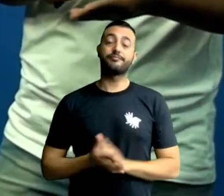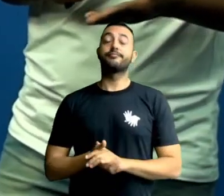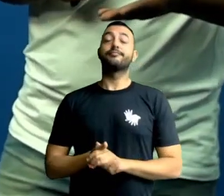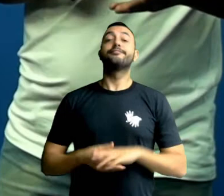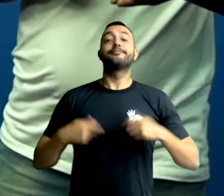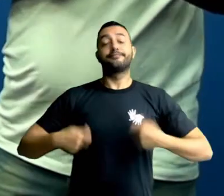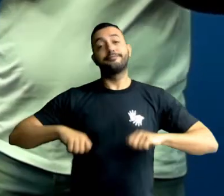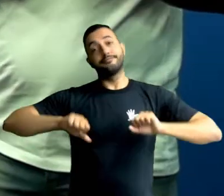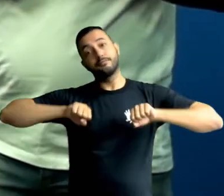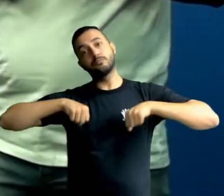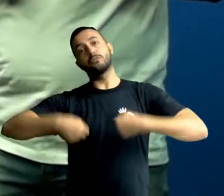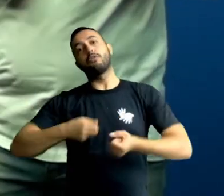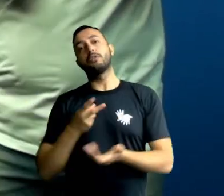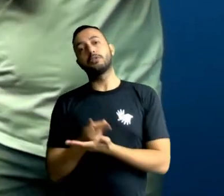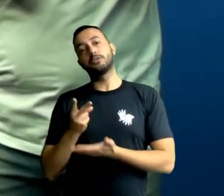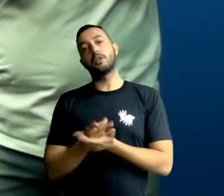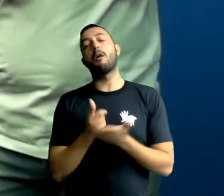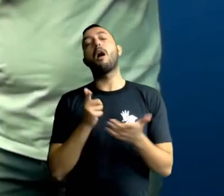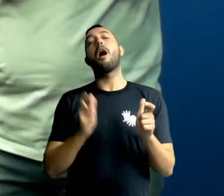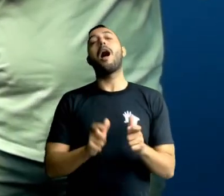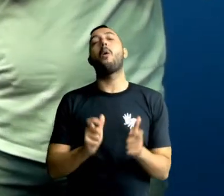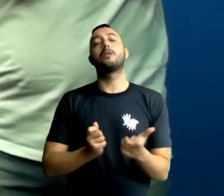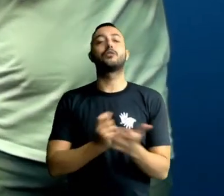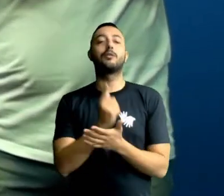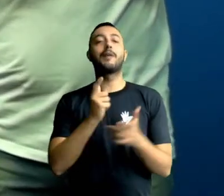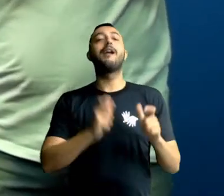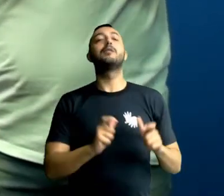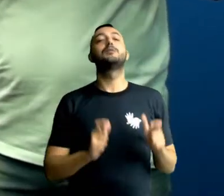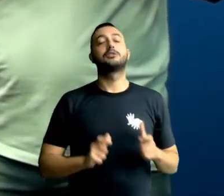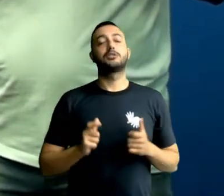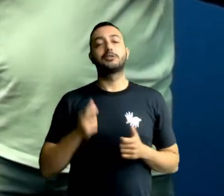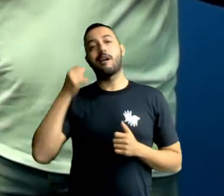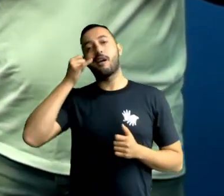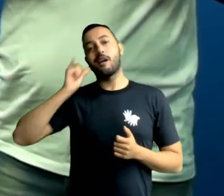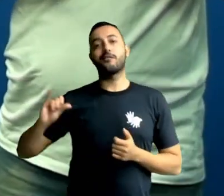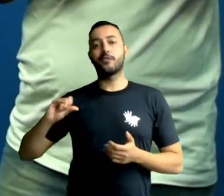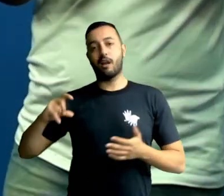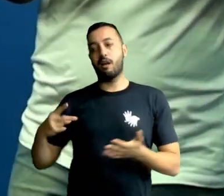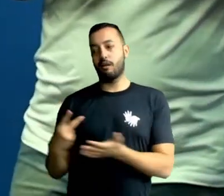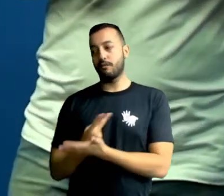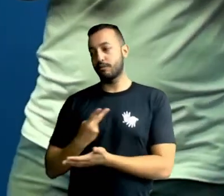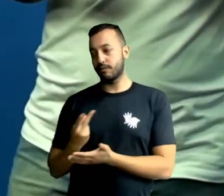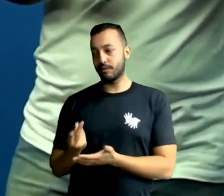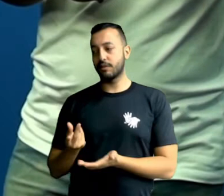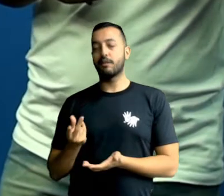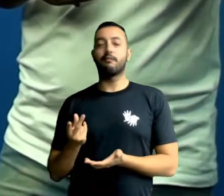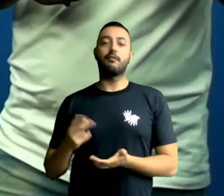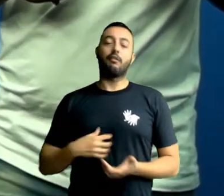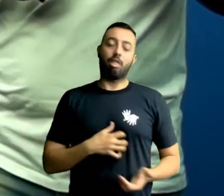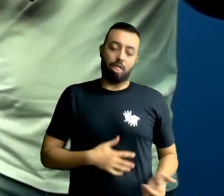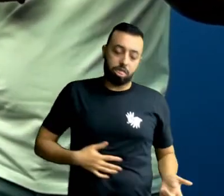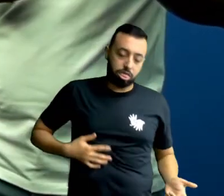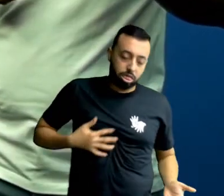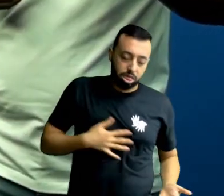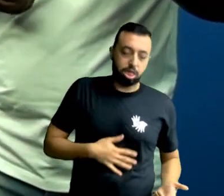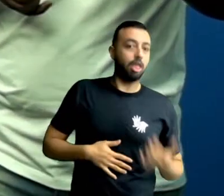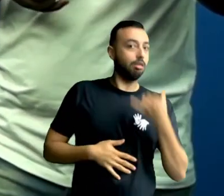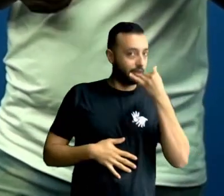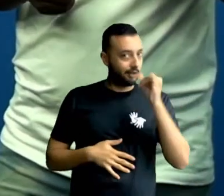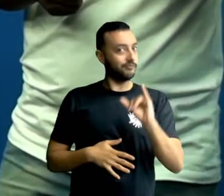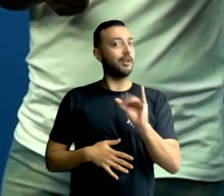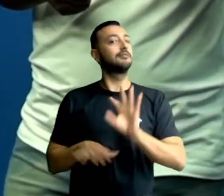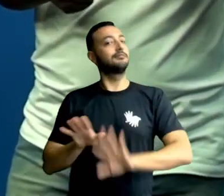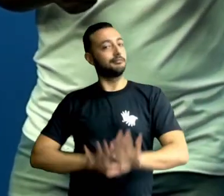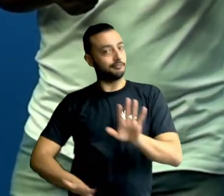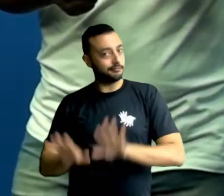procure sempre observar onde você compra o seu alimento para evitar que você passe por uma toxificação alimentar, né?